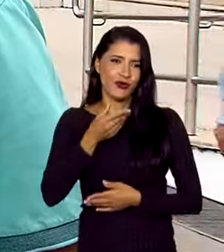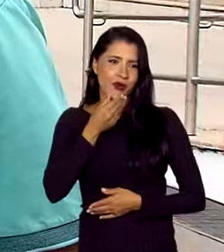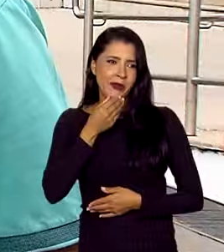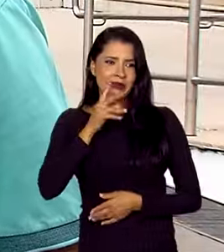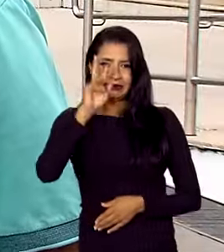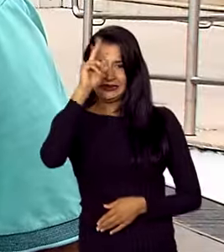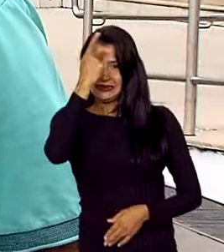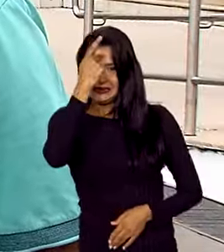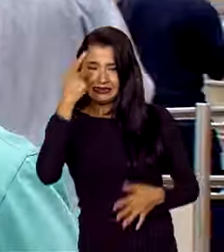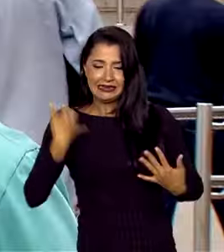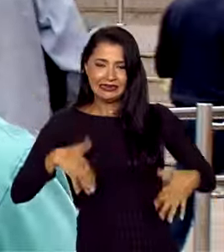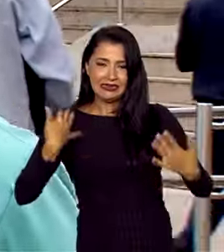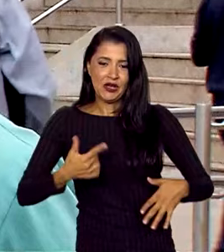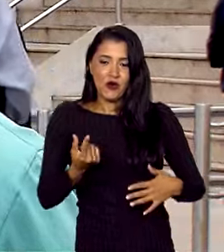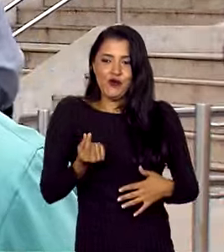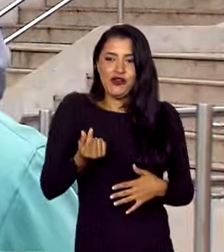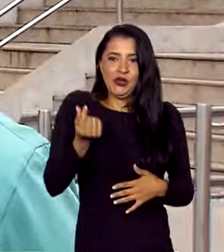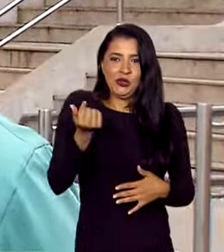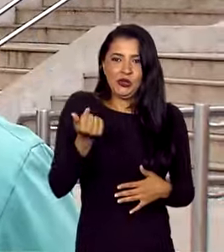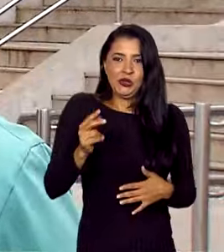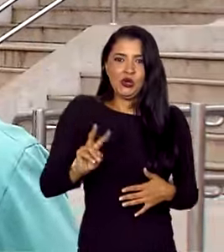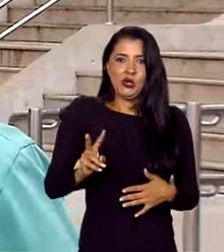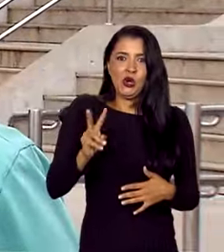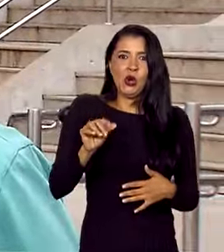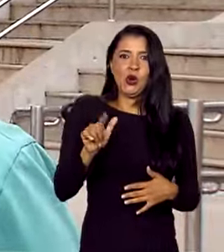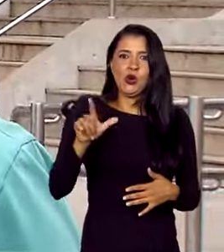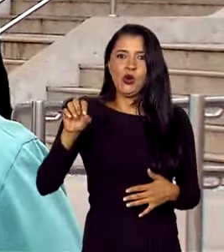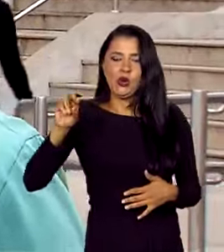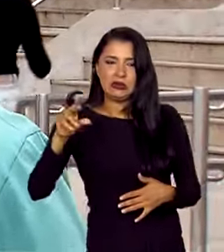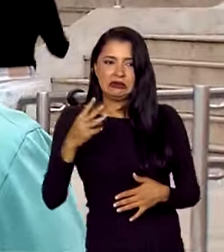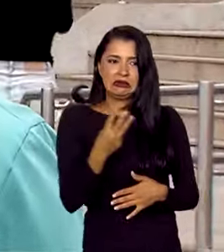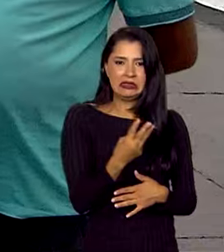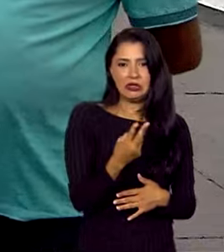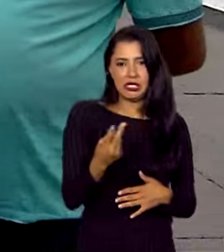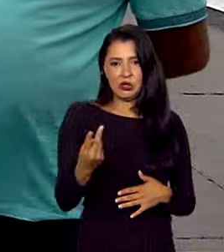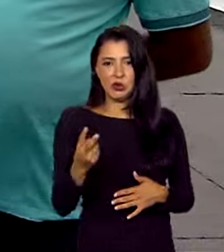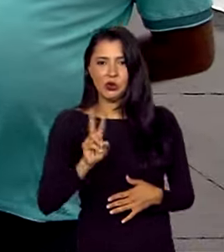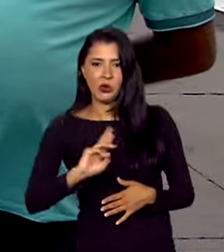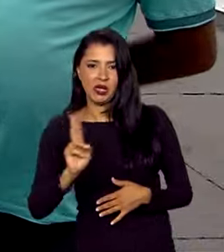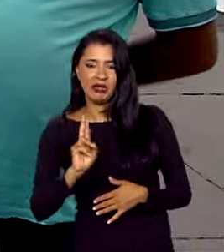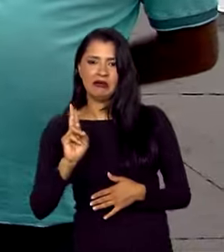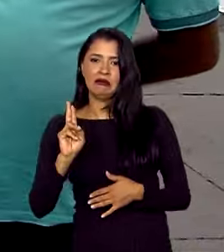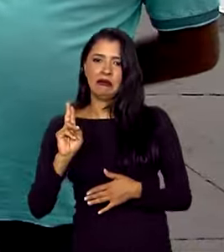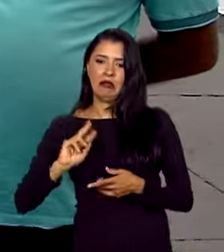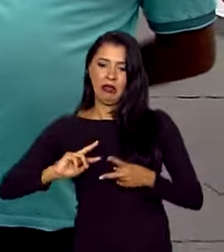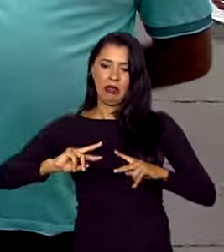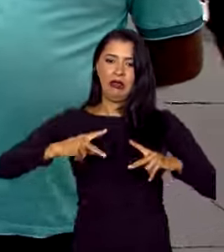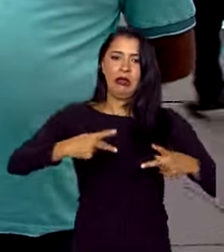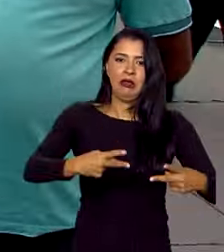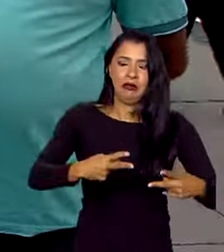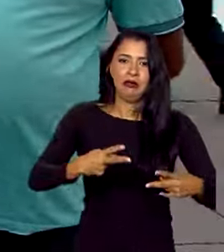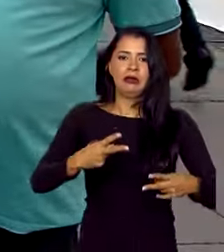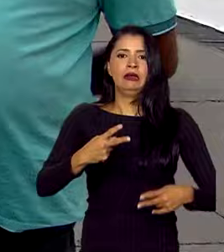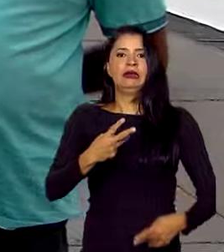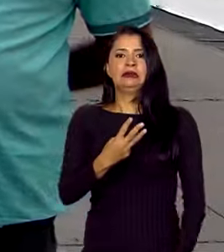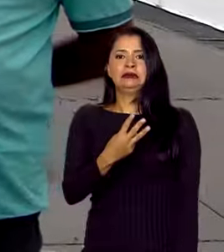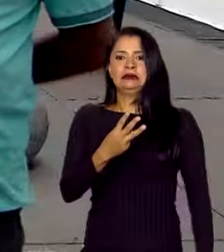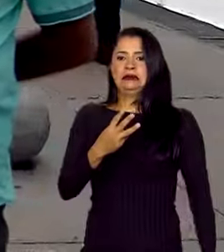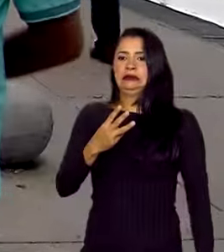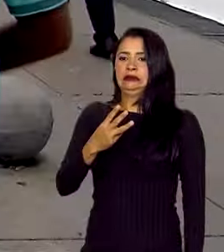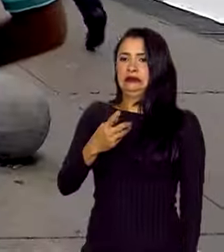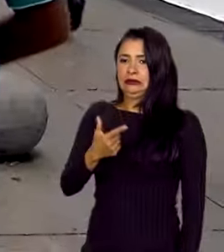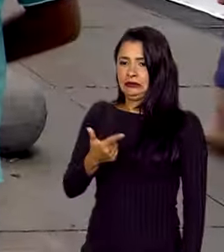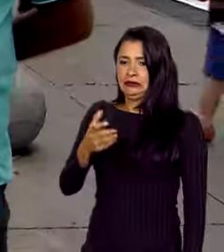enganou no valor do Pix. Ao invés de pagar R$ 32, ele fez uma transferência de